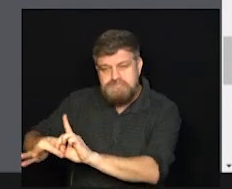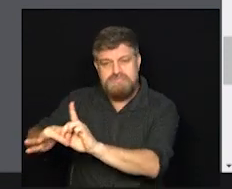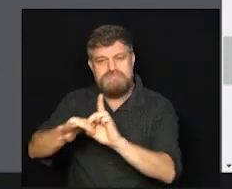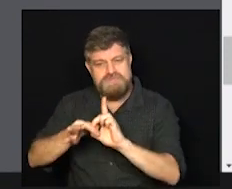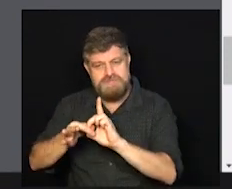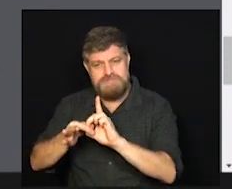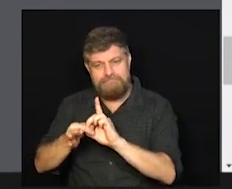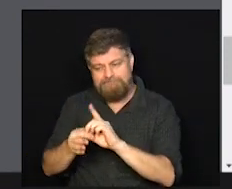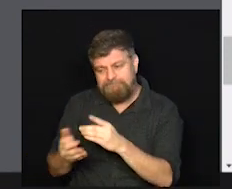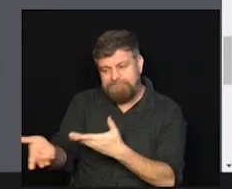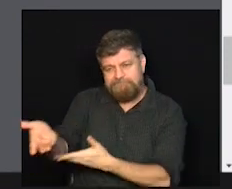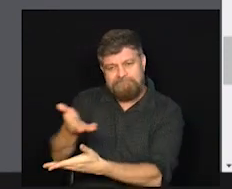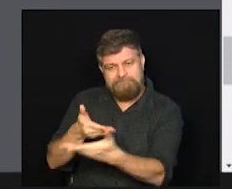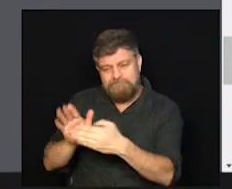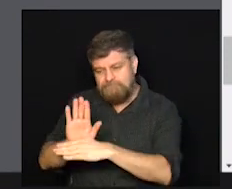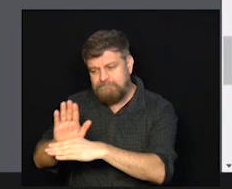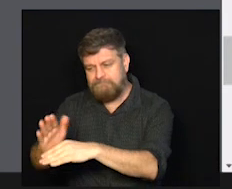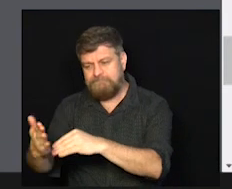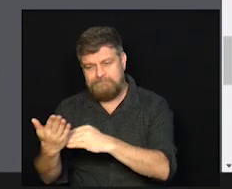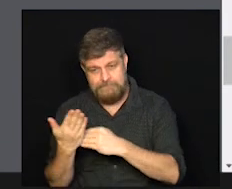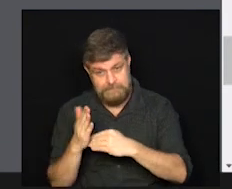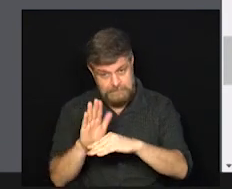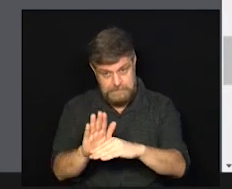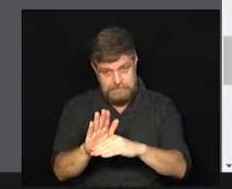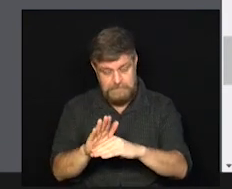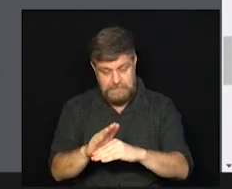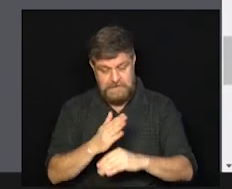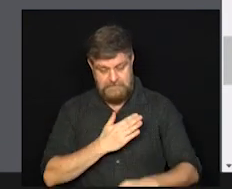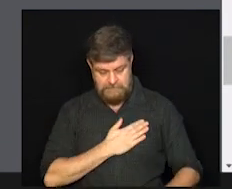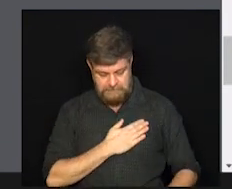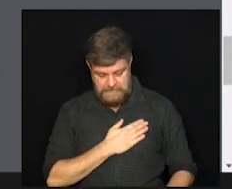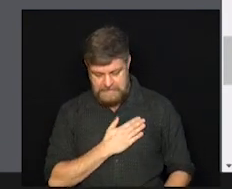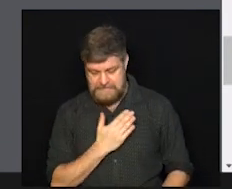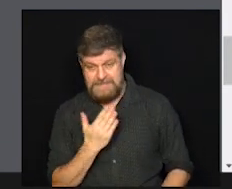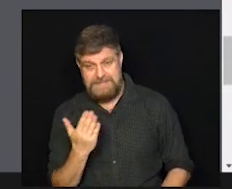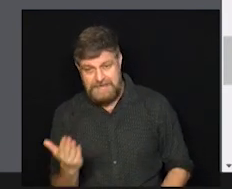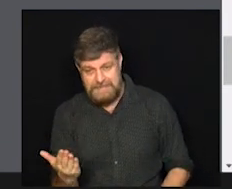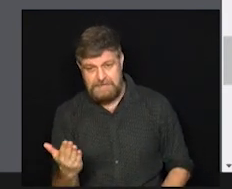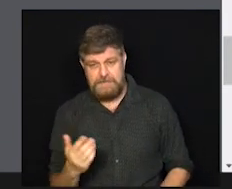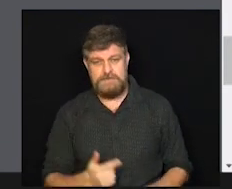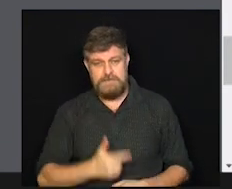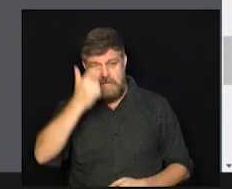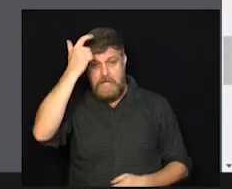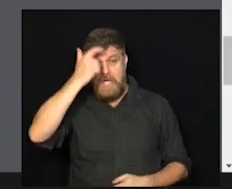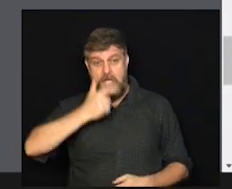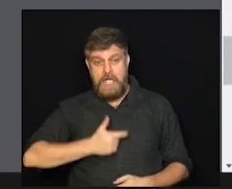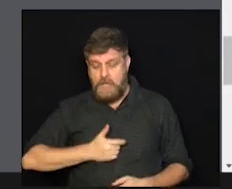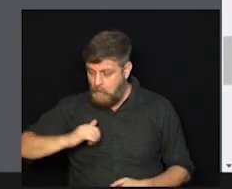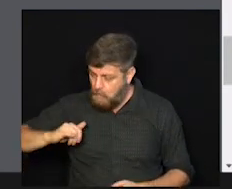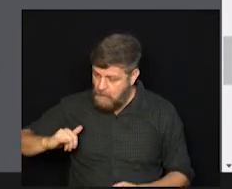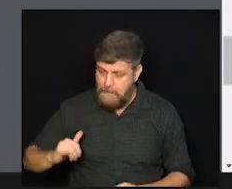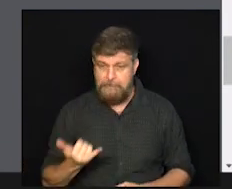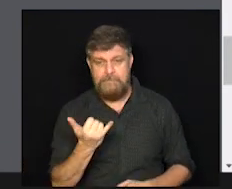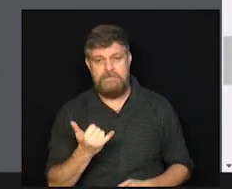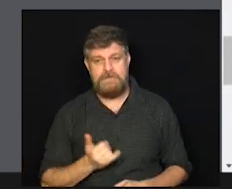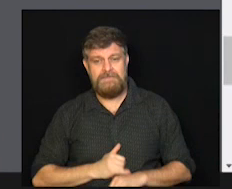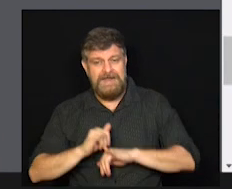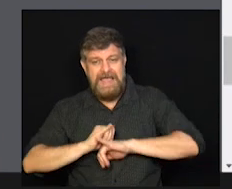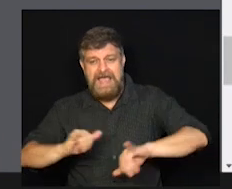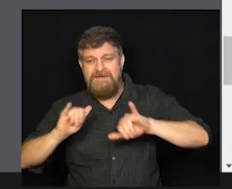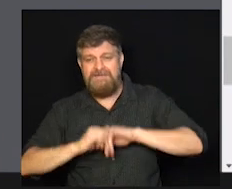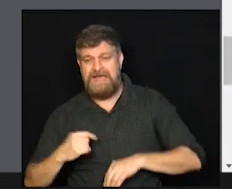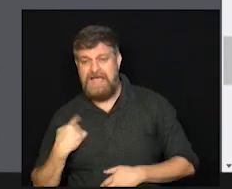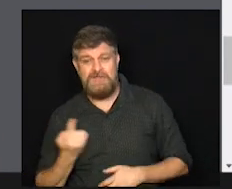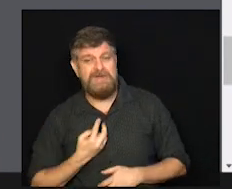fraternidade. E aqui eu aproveito para dizer que o assistencialismo não pode ser sustentado por